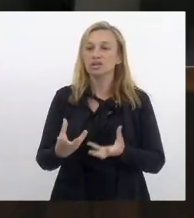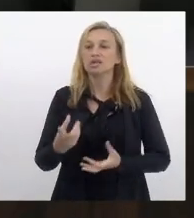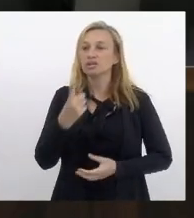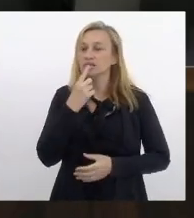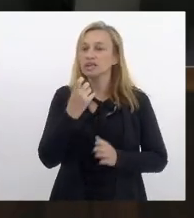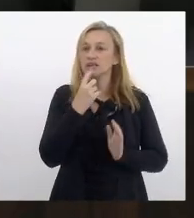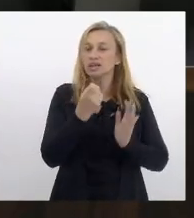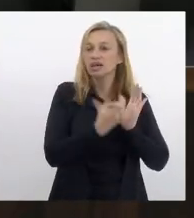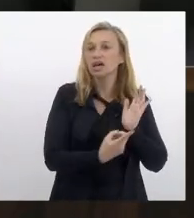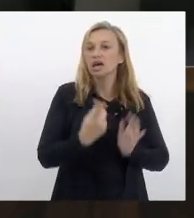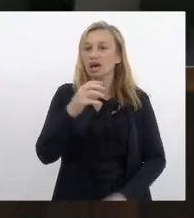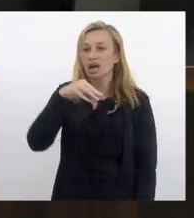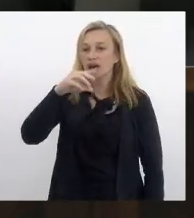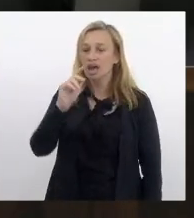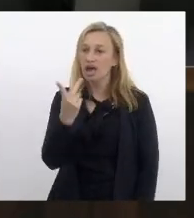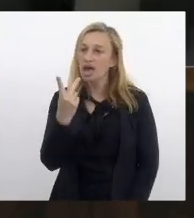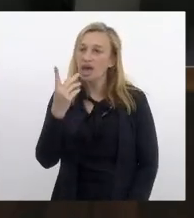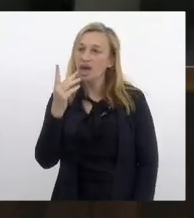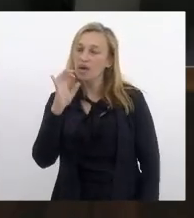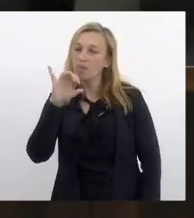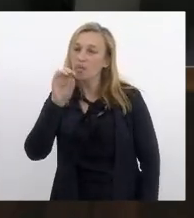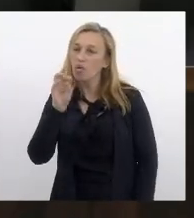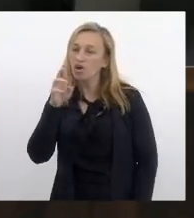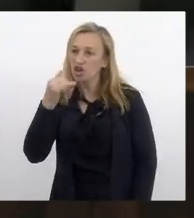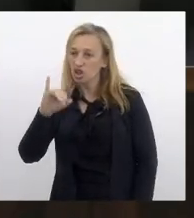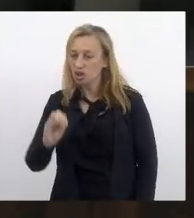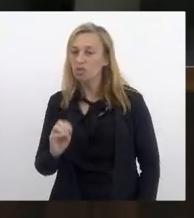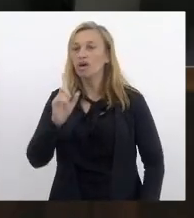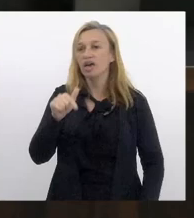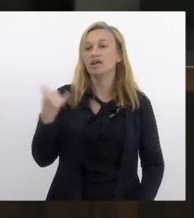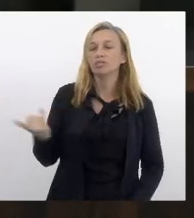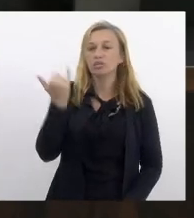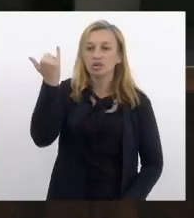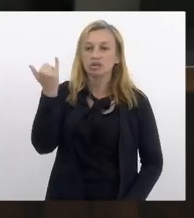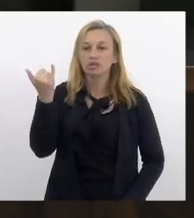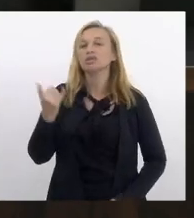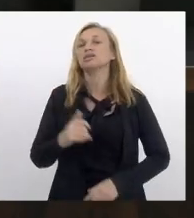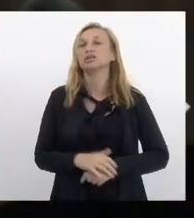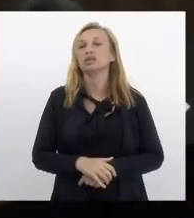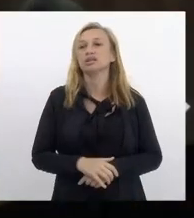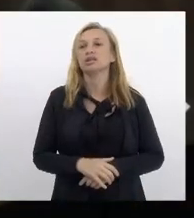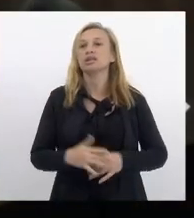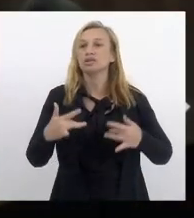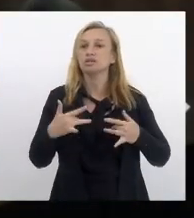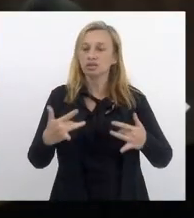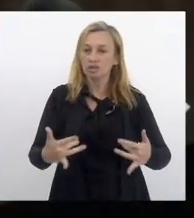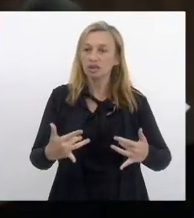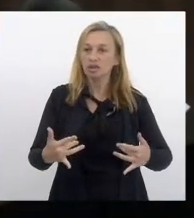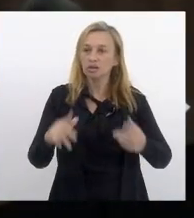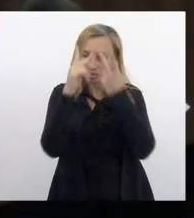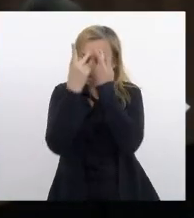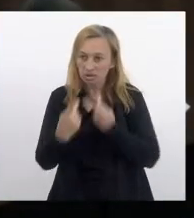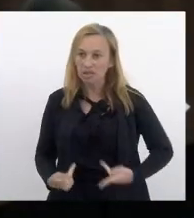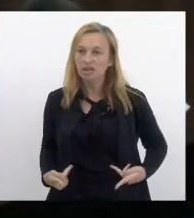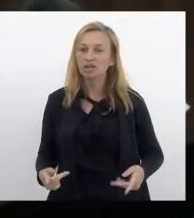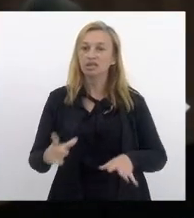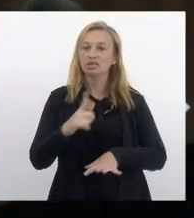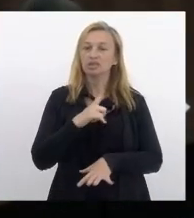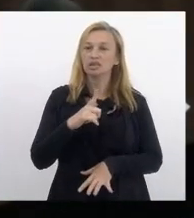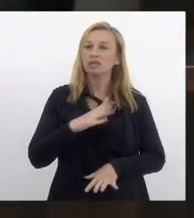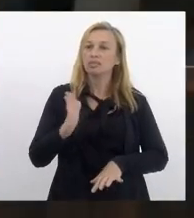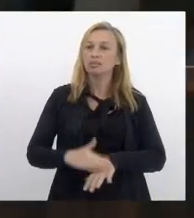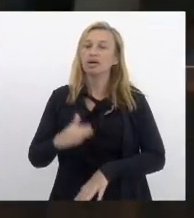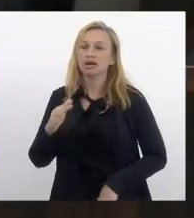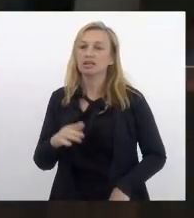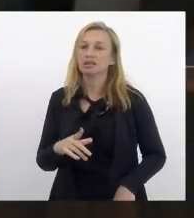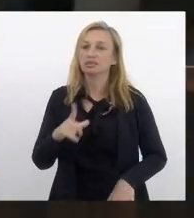Hemorrio. A doação de sangue, as campanhas são sempre muito importantes pelo caráter solidário e humanitário que elas encerram, mais ainda